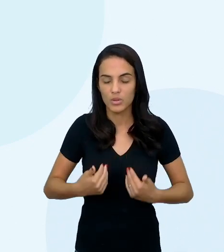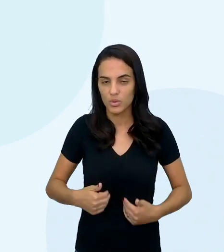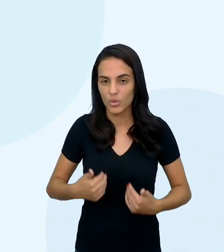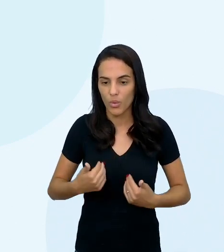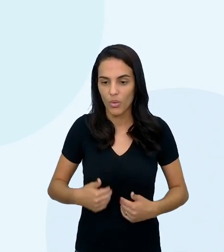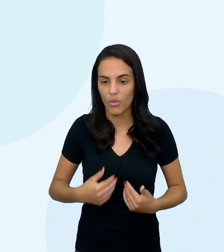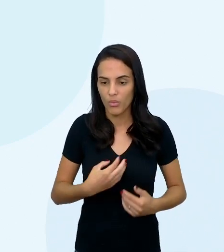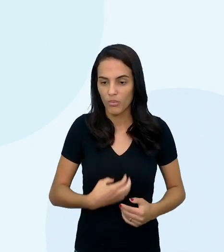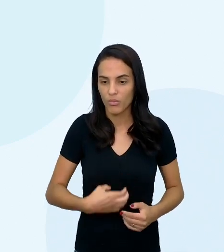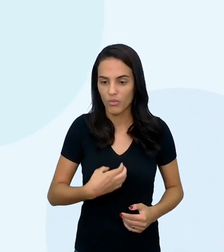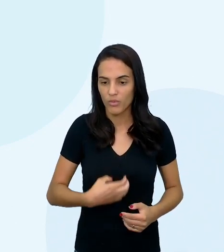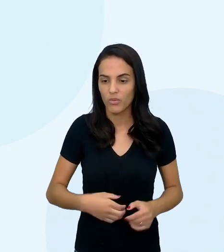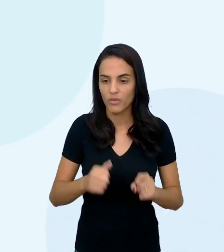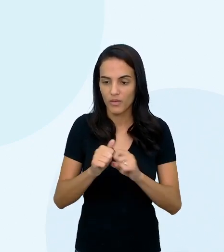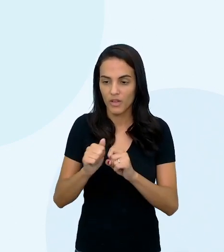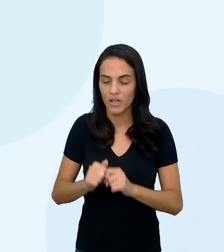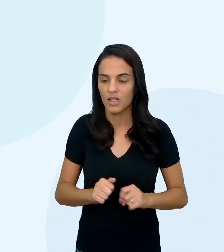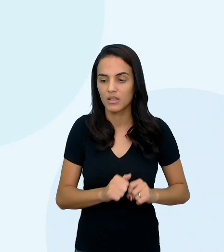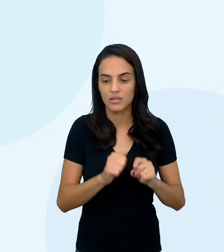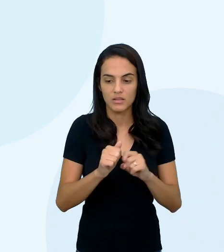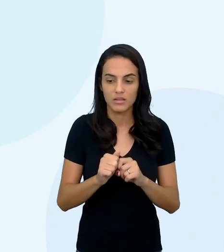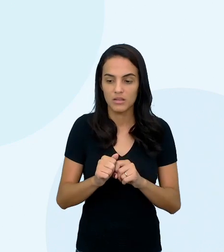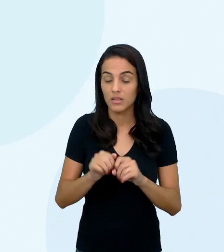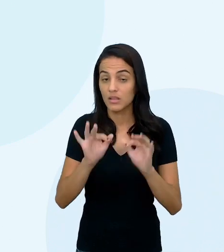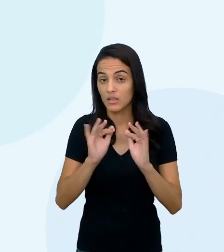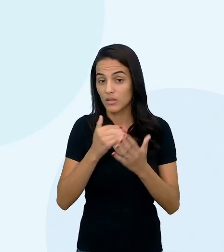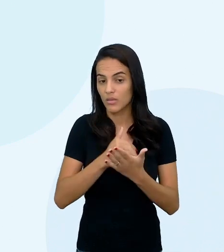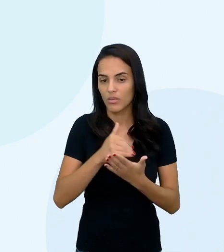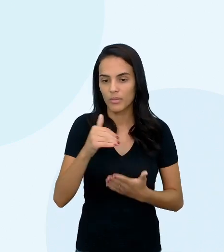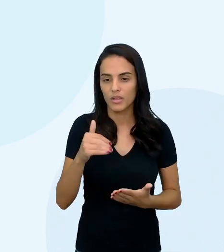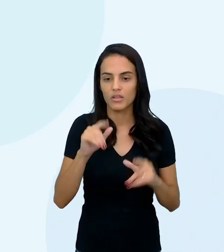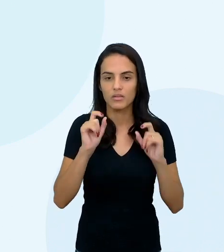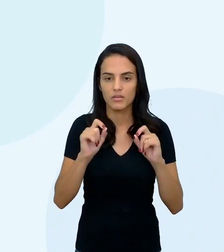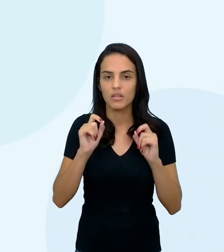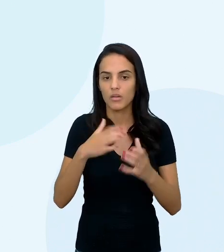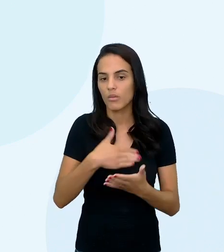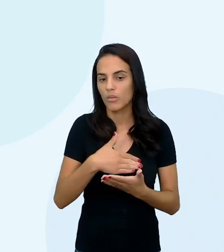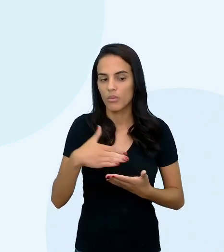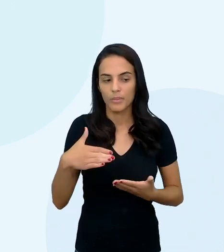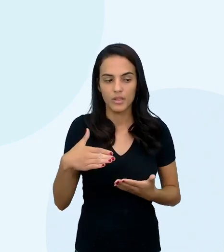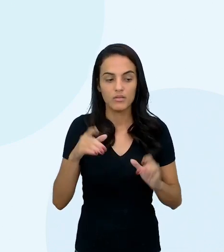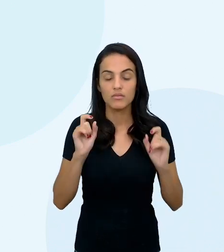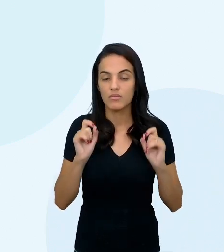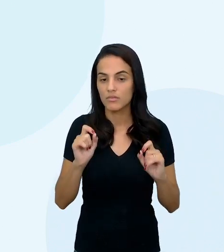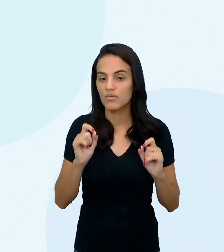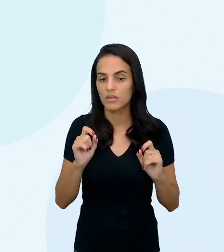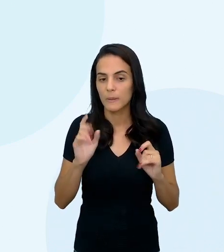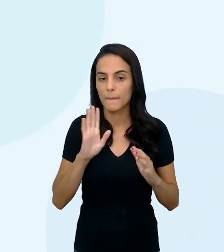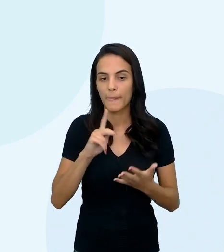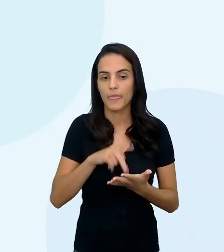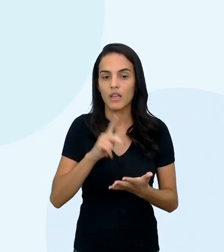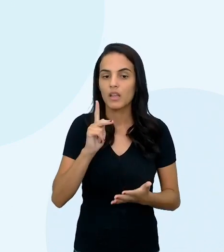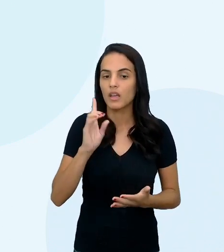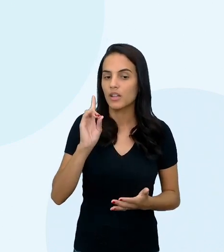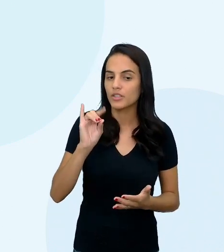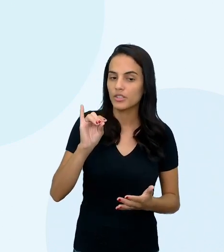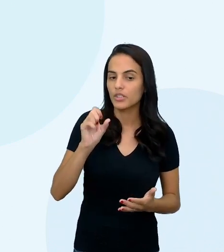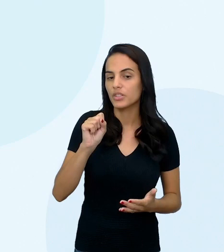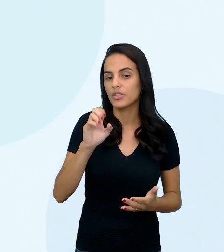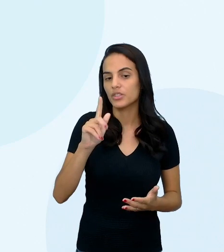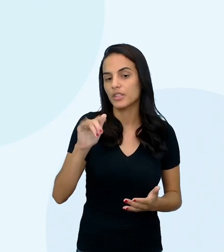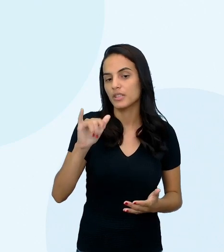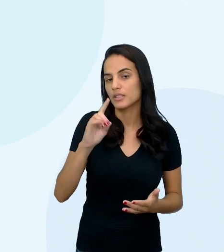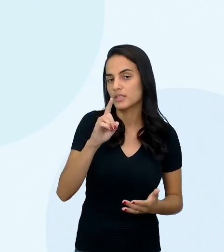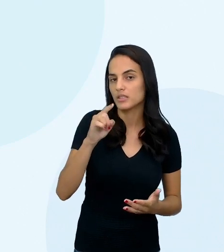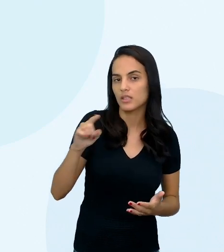essas secreções, né? Onde se inicia ali, olha, o início, né? Onde tem o início, na verdade, da digestão das proteínas.